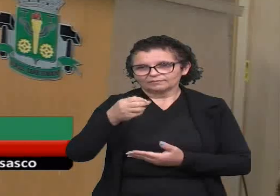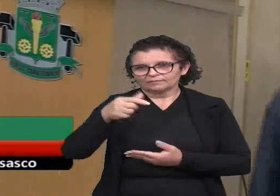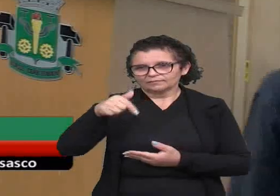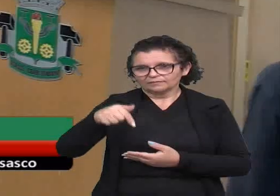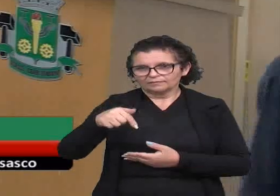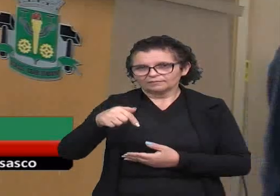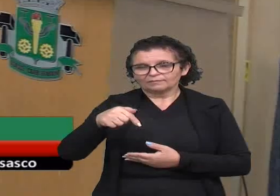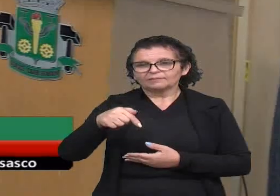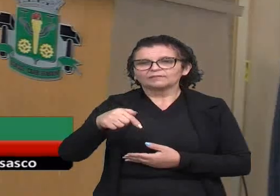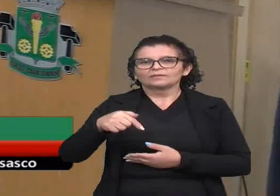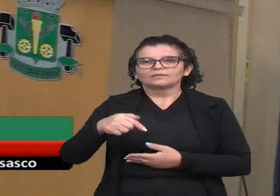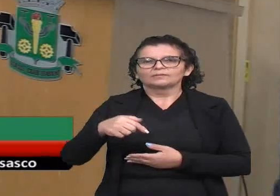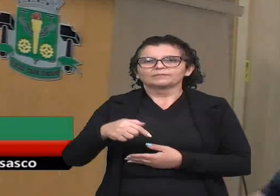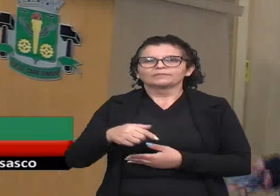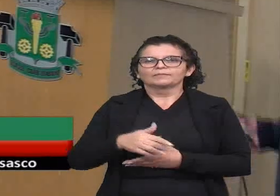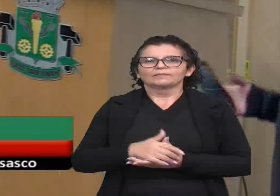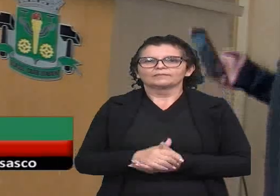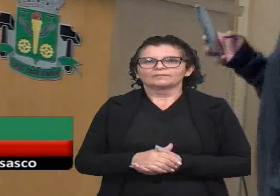207/2023.